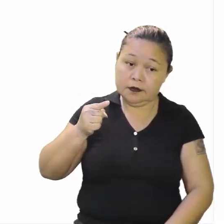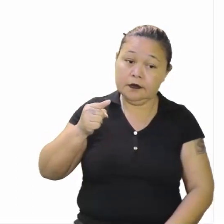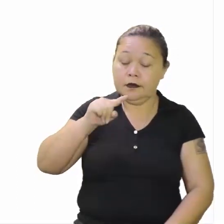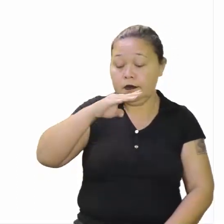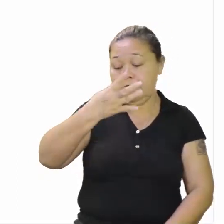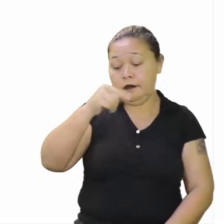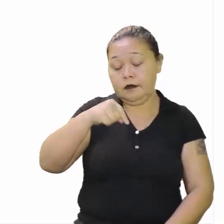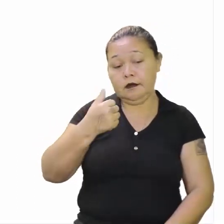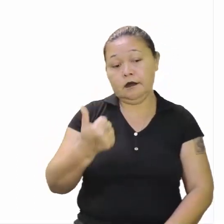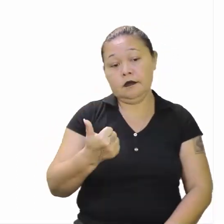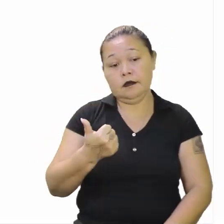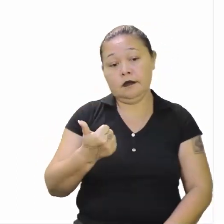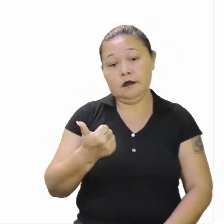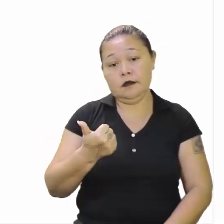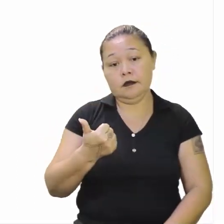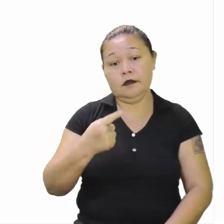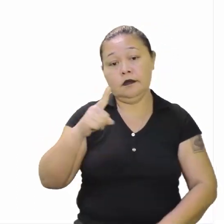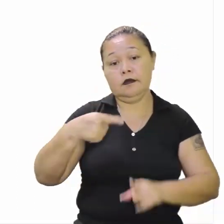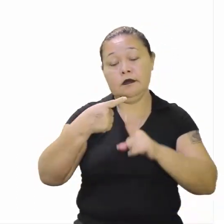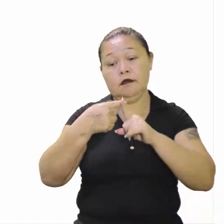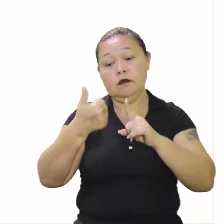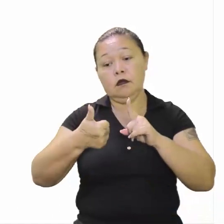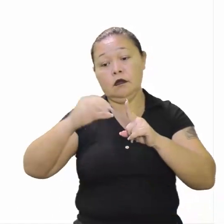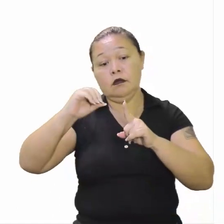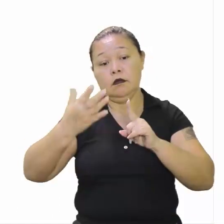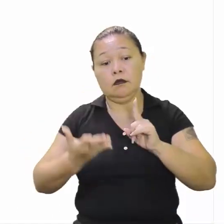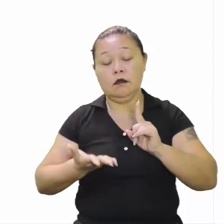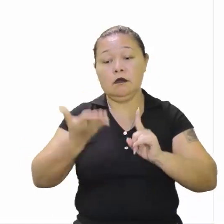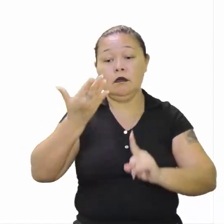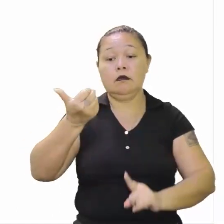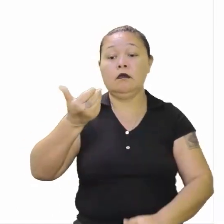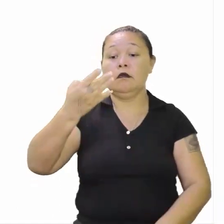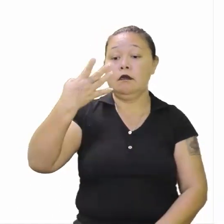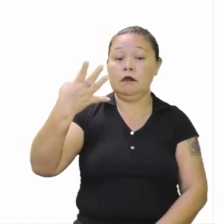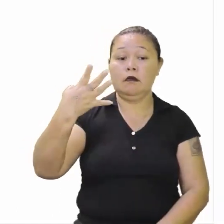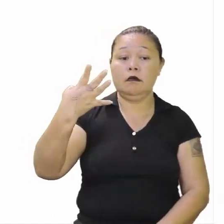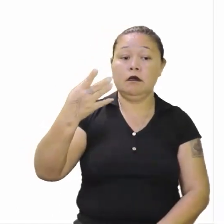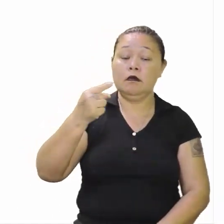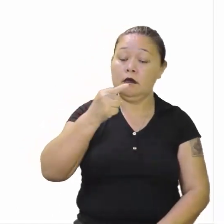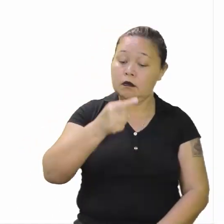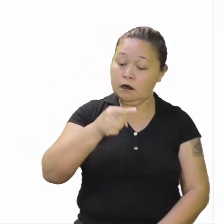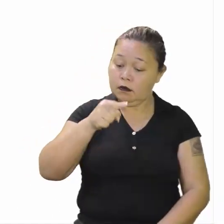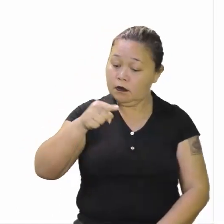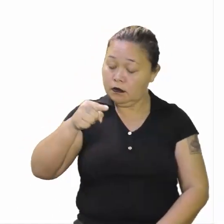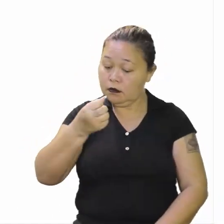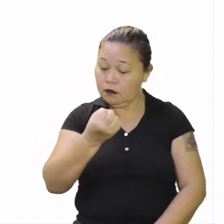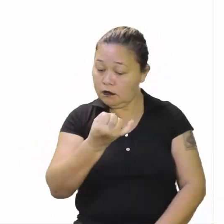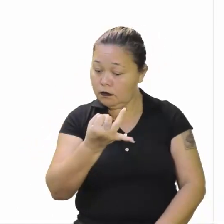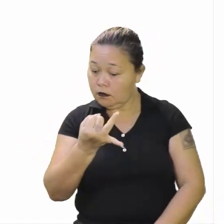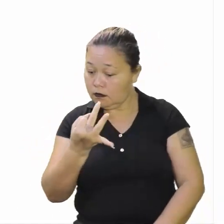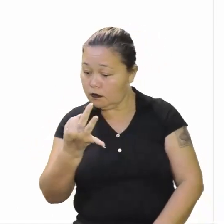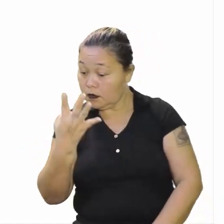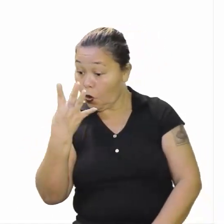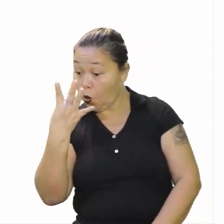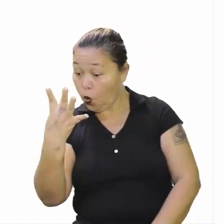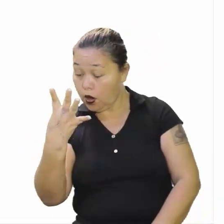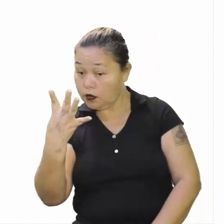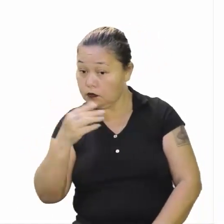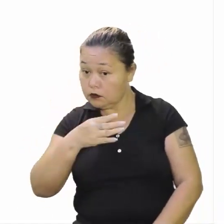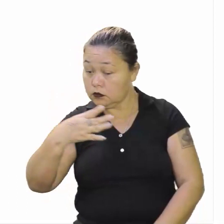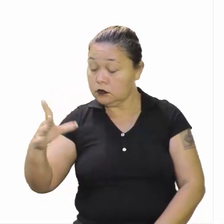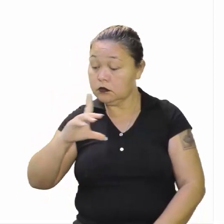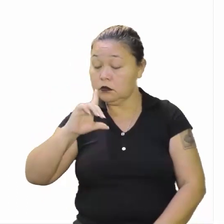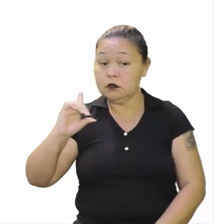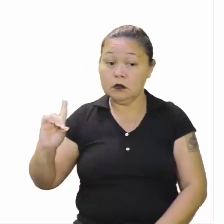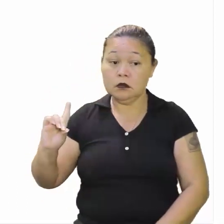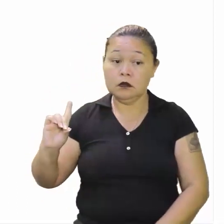4,1 vezes 10 elevado à quarta, porque eu tenho 4 casas decimais para a direita. Eu tenho